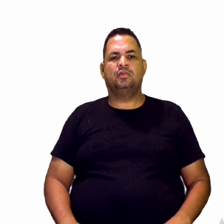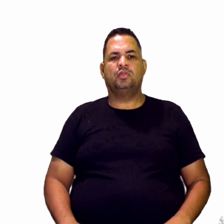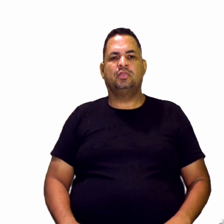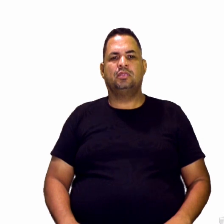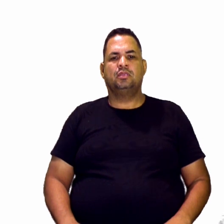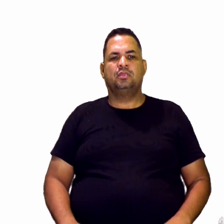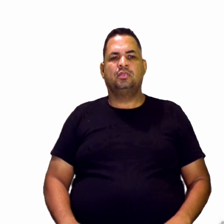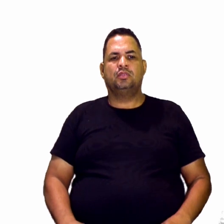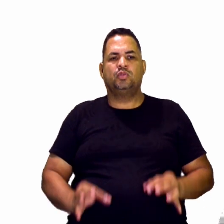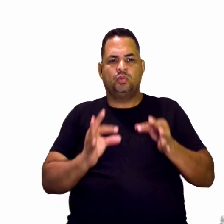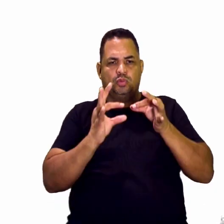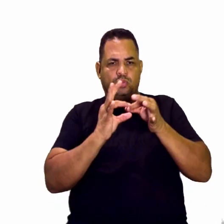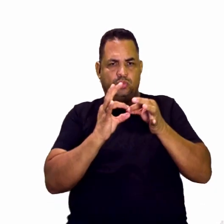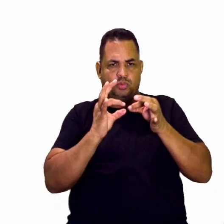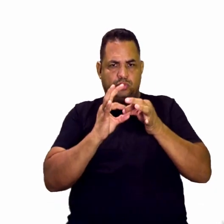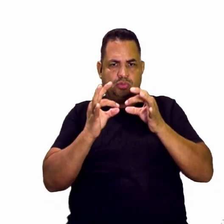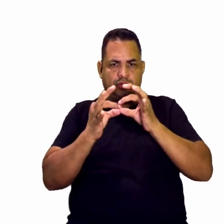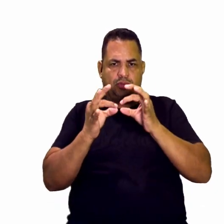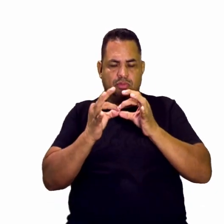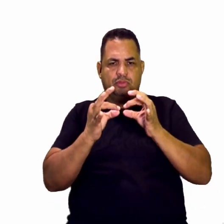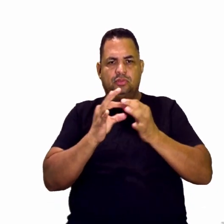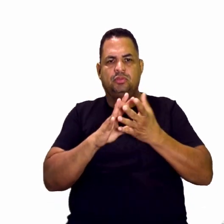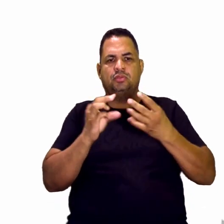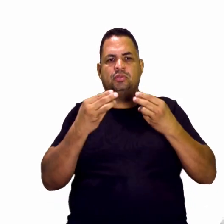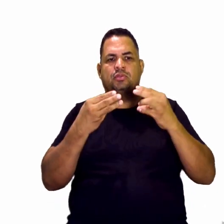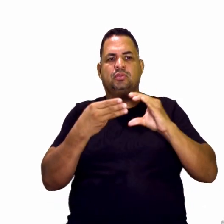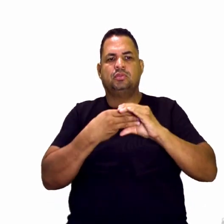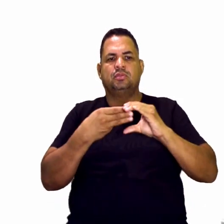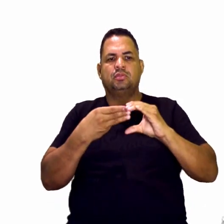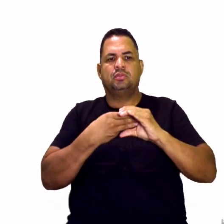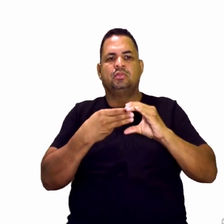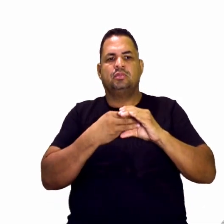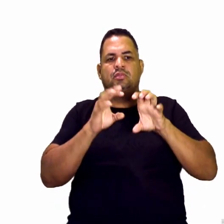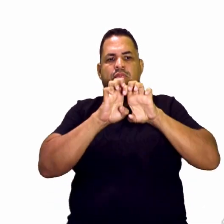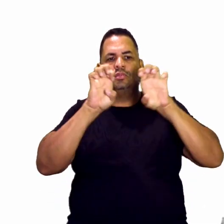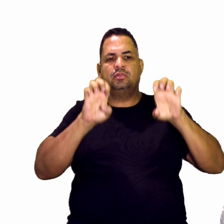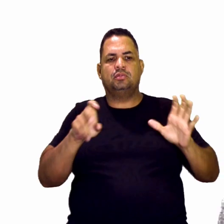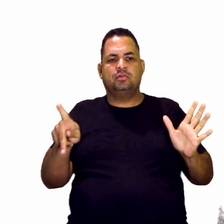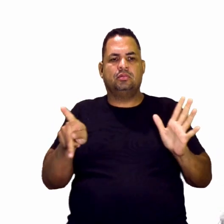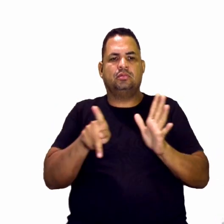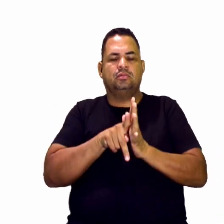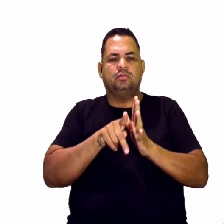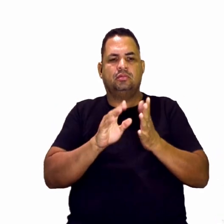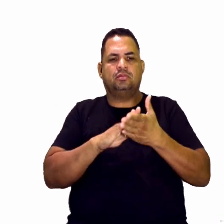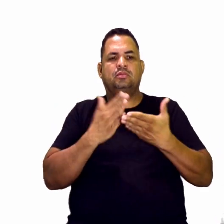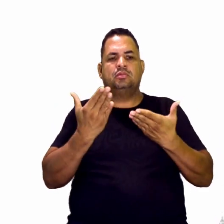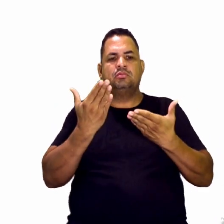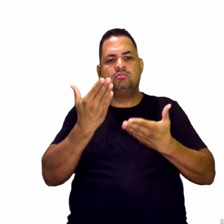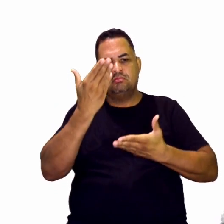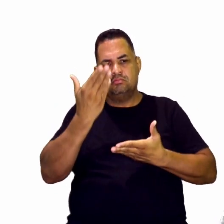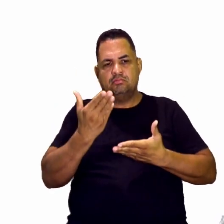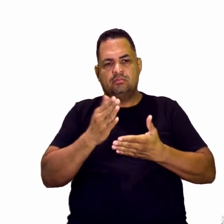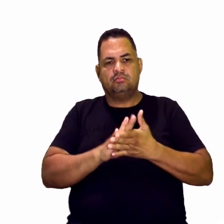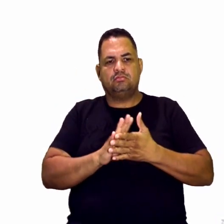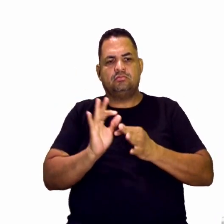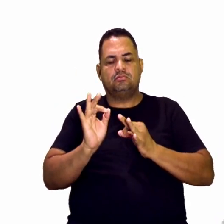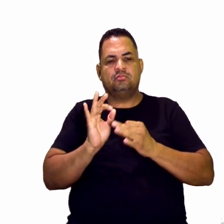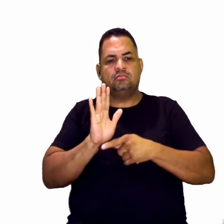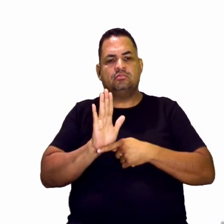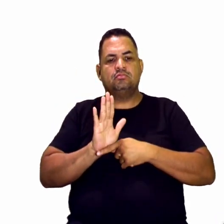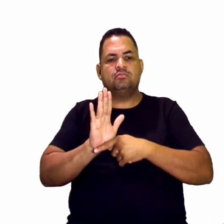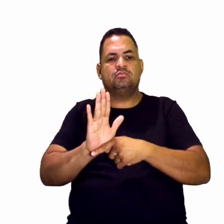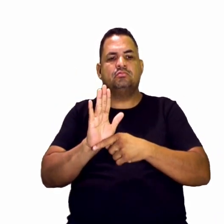São as junções celulares, né? São estruturas especializadas da membrana